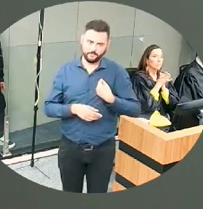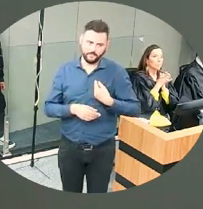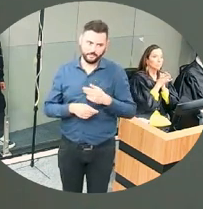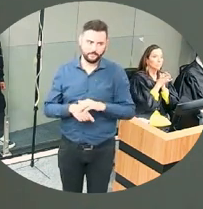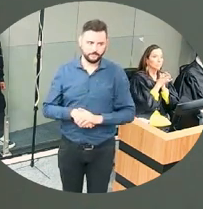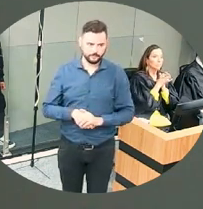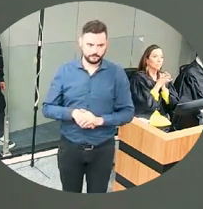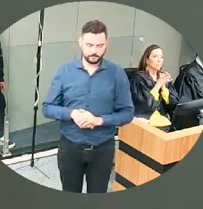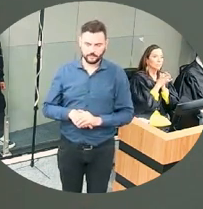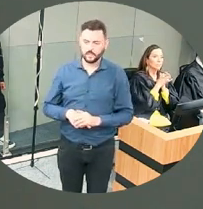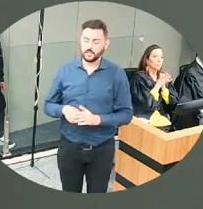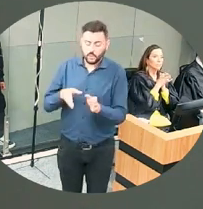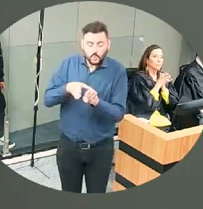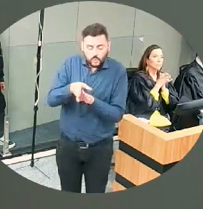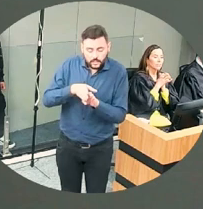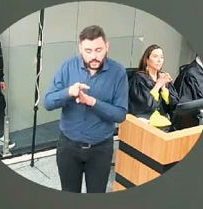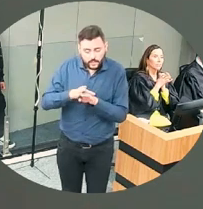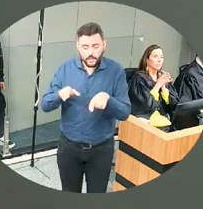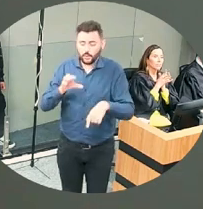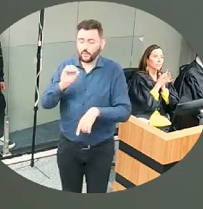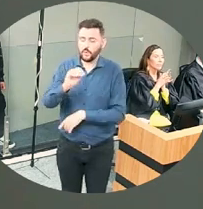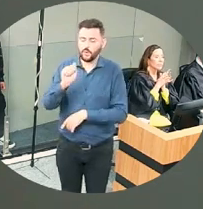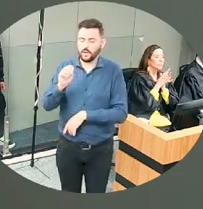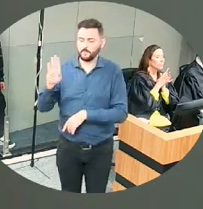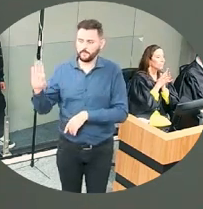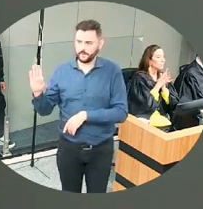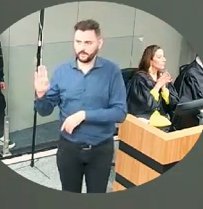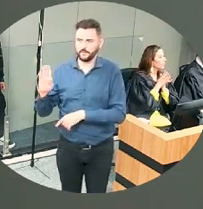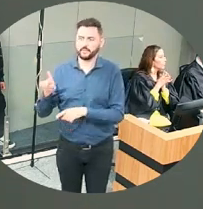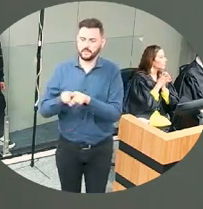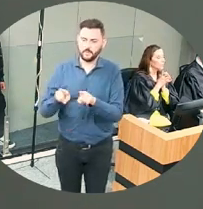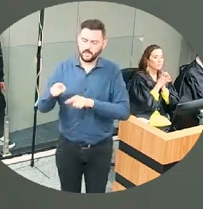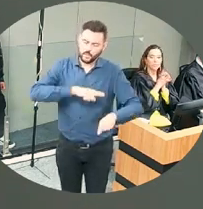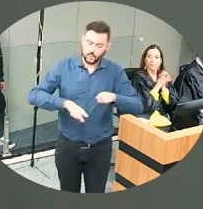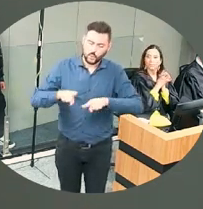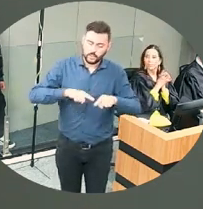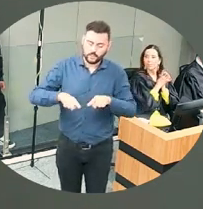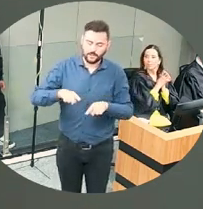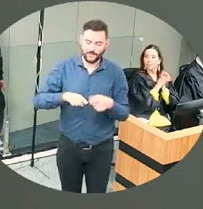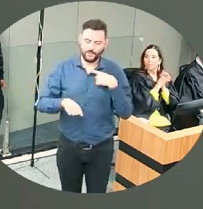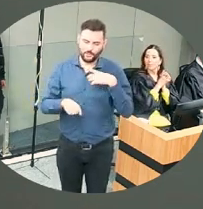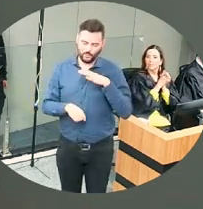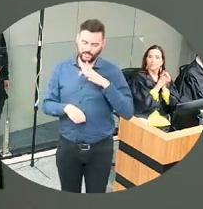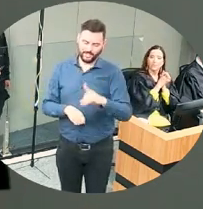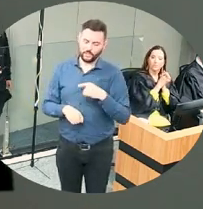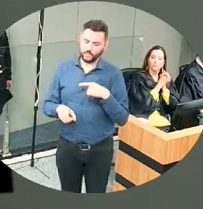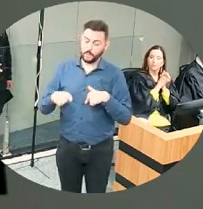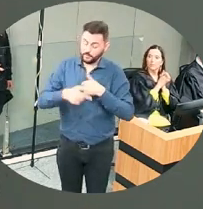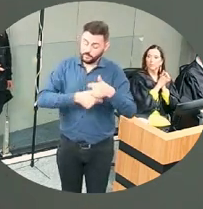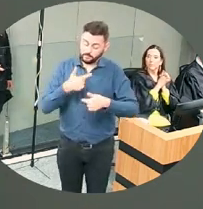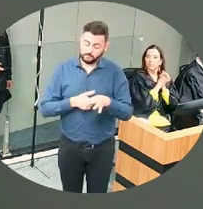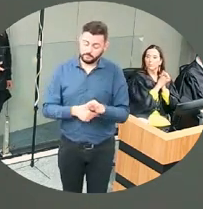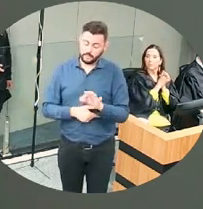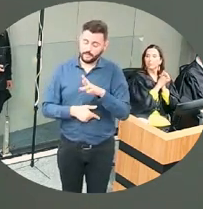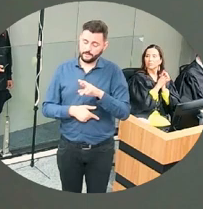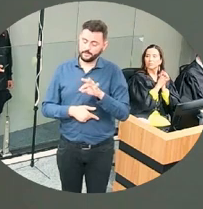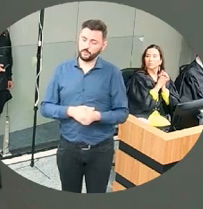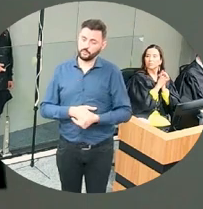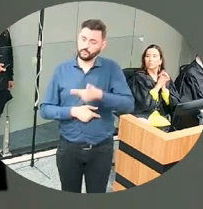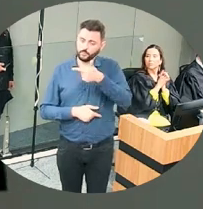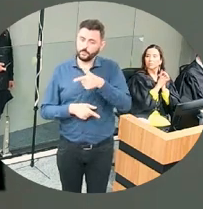Val senhor Conselheiro Estadual da OAB Santa Catarina e coordenador de relacionamento da OAB com Tribunal Regional do Trabalho da